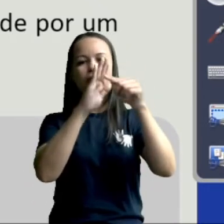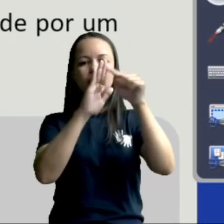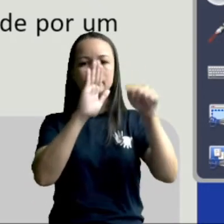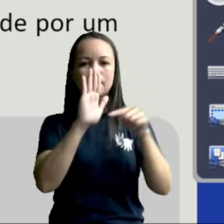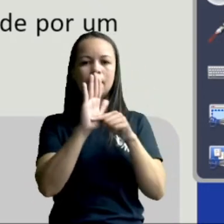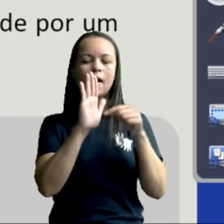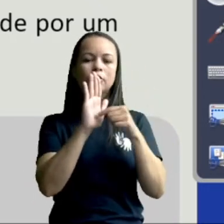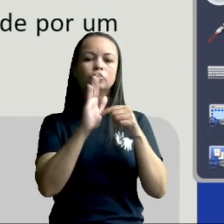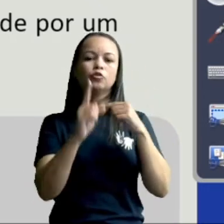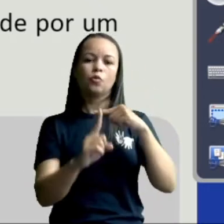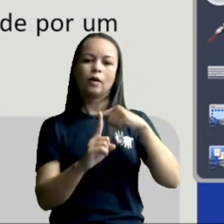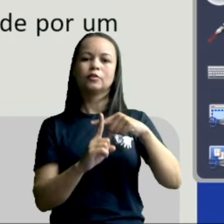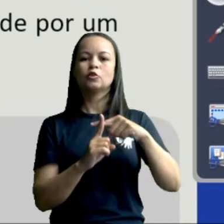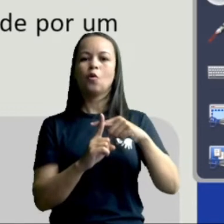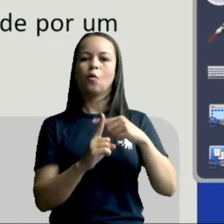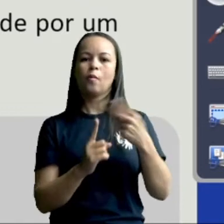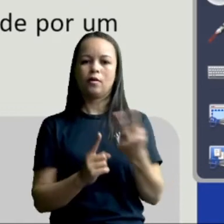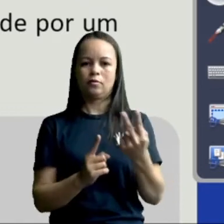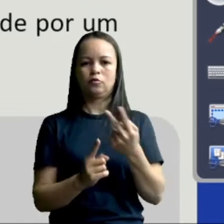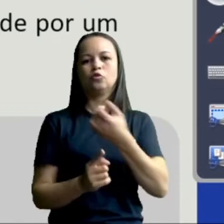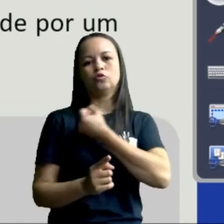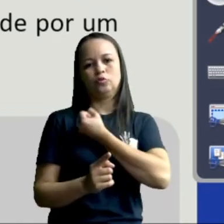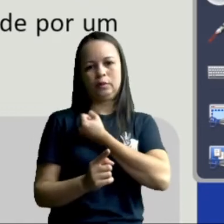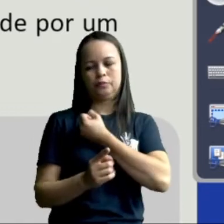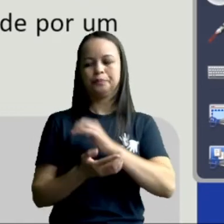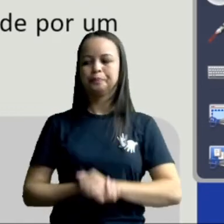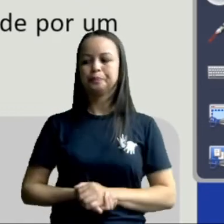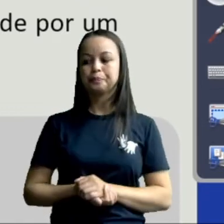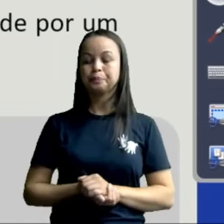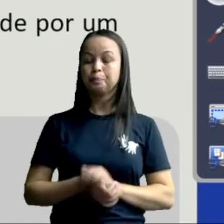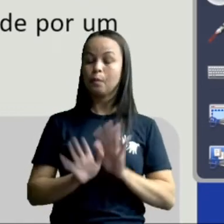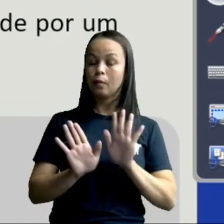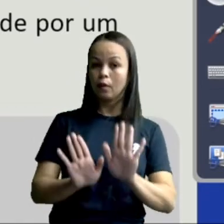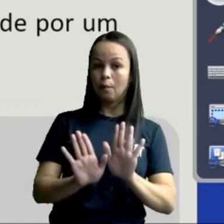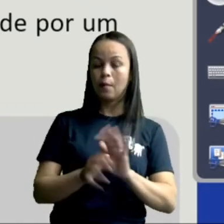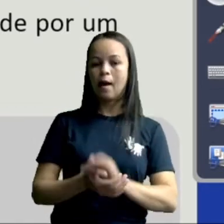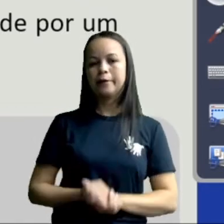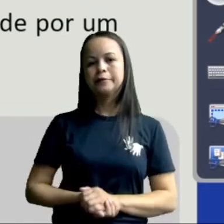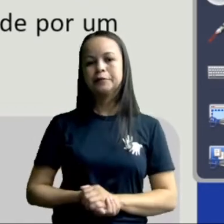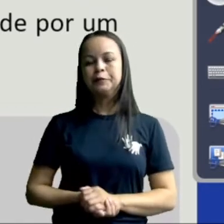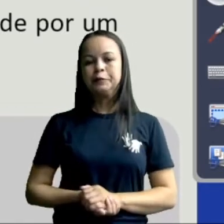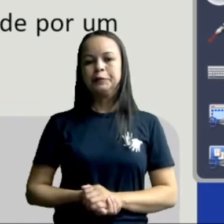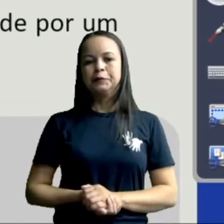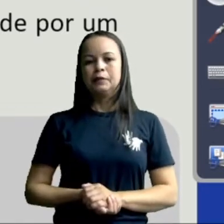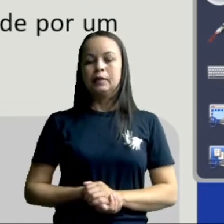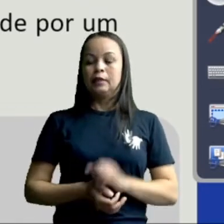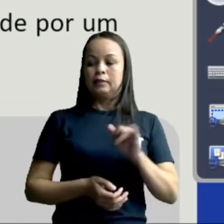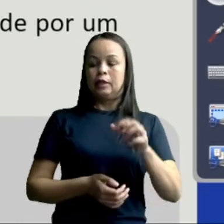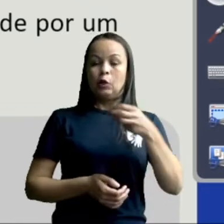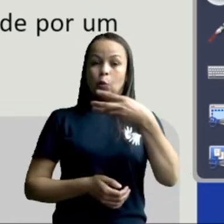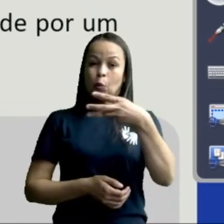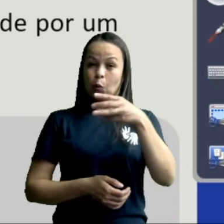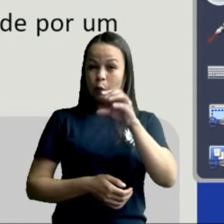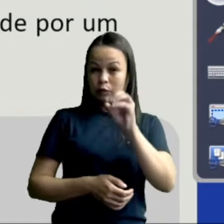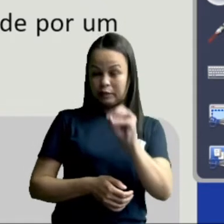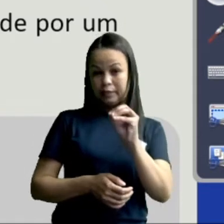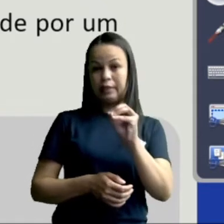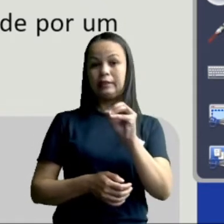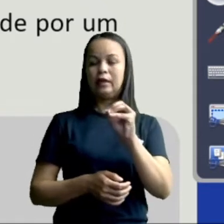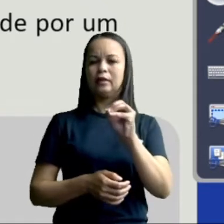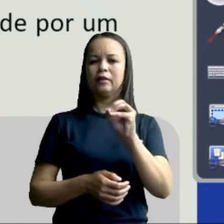de dois valores. Mas, ora, se o 30 na primeira expressão está escrito